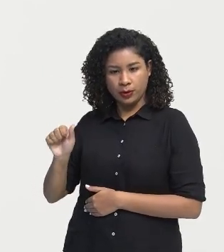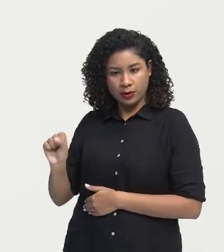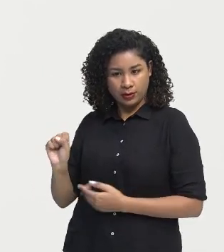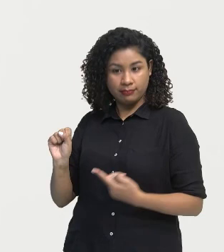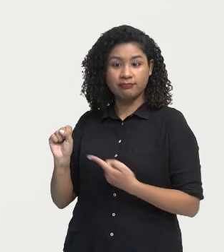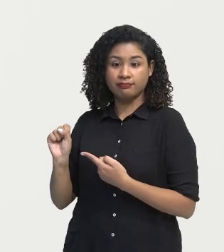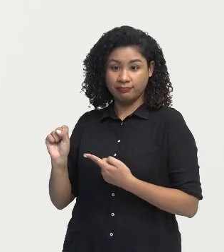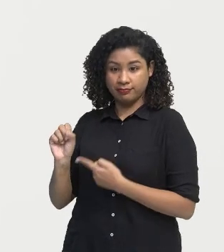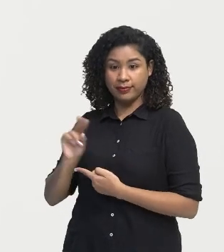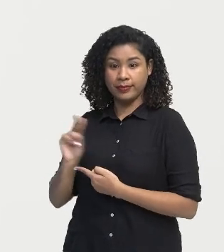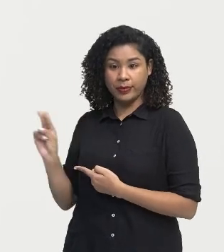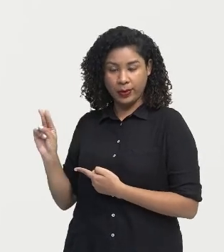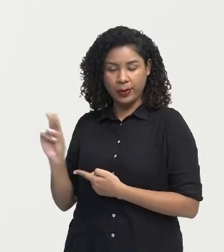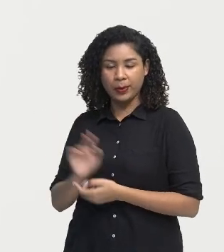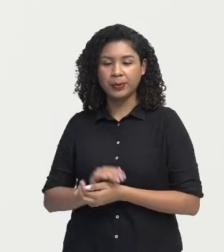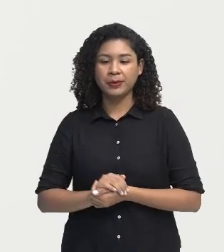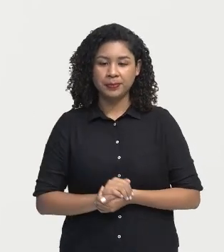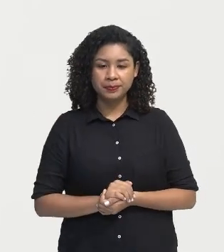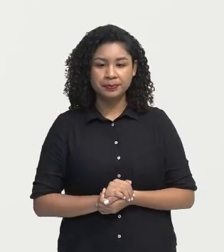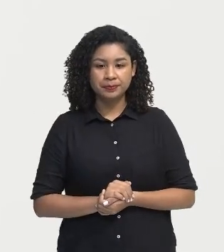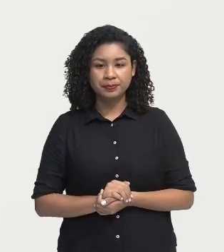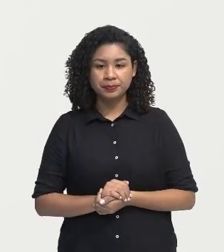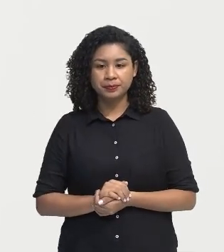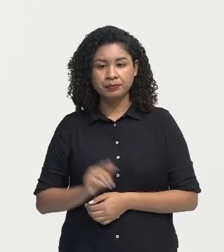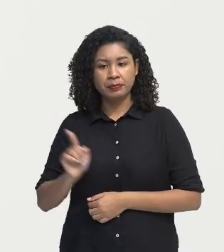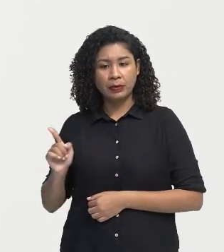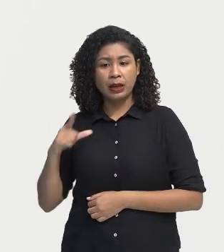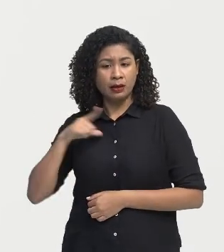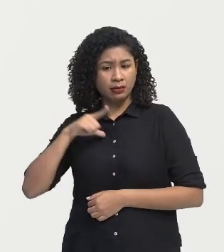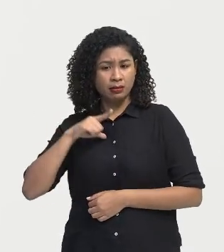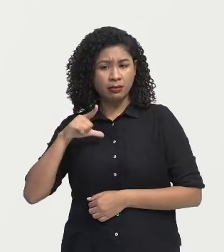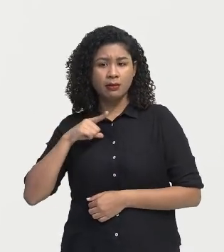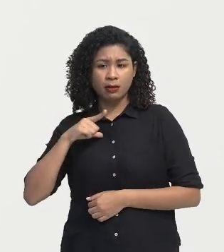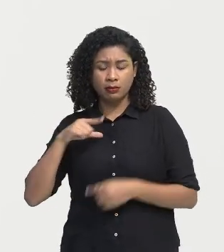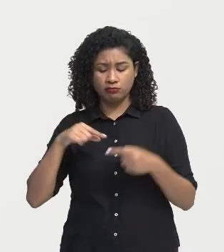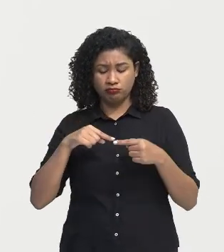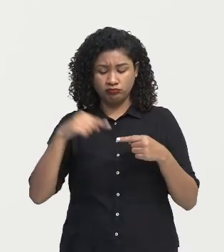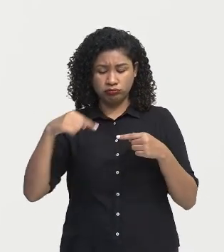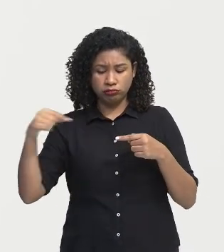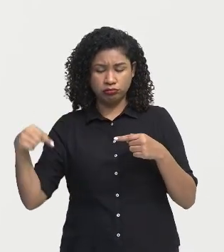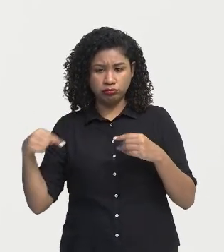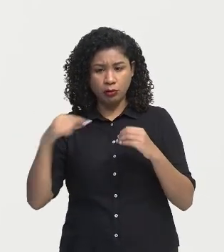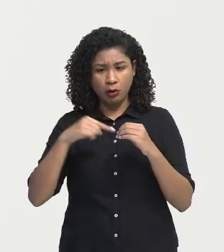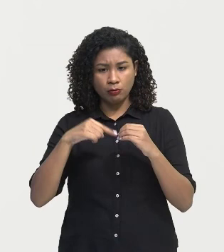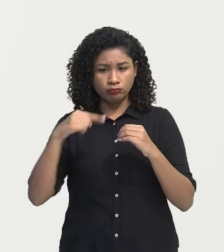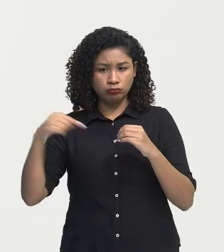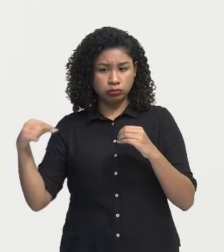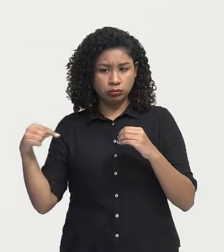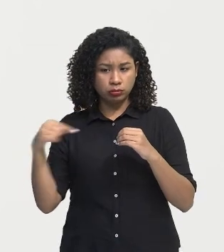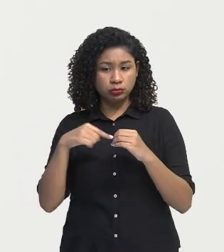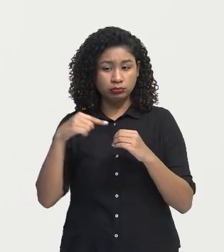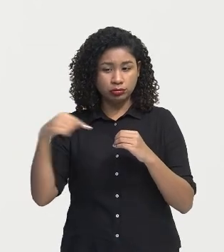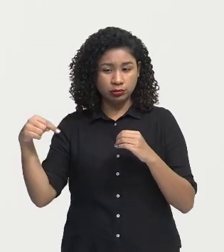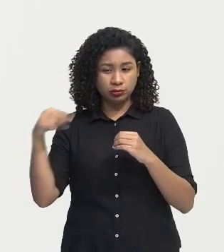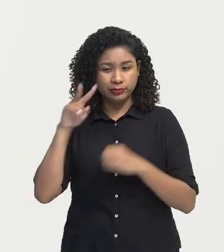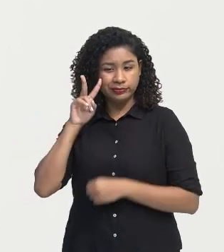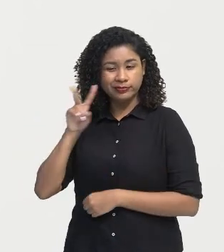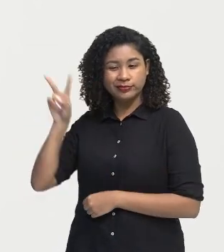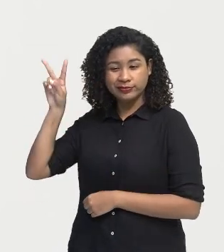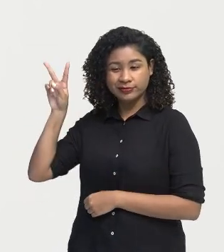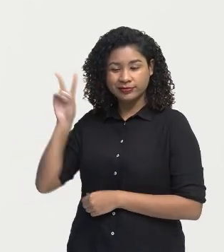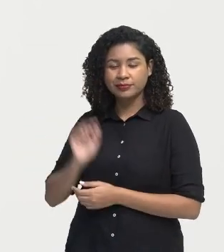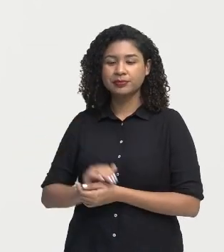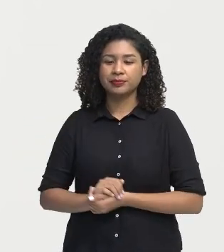parte dessa alga unicelular, apresenta flagelo. Espera-se observar a presença